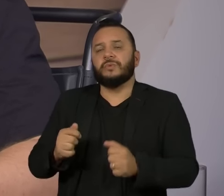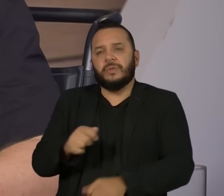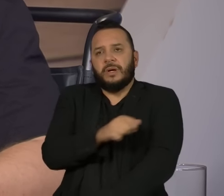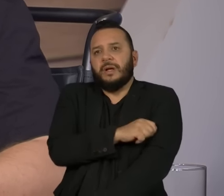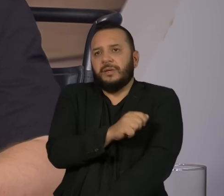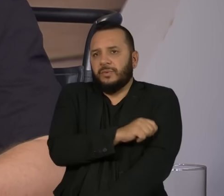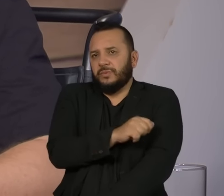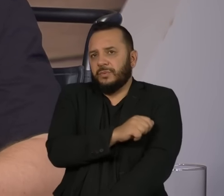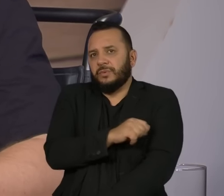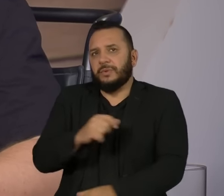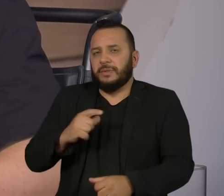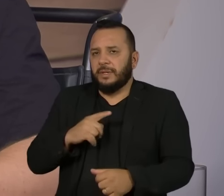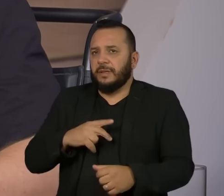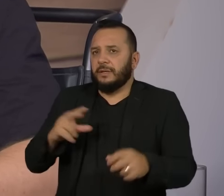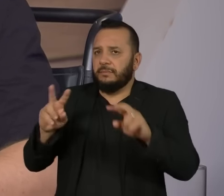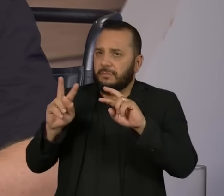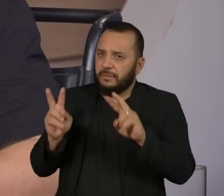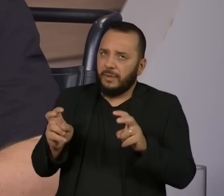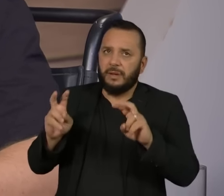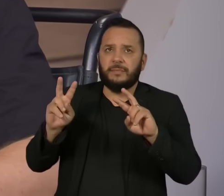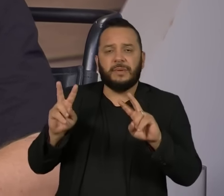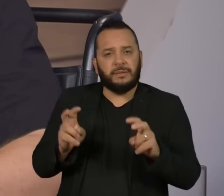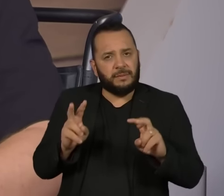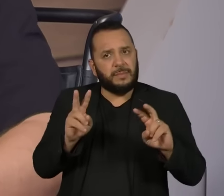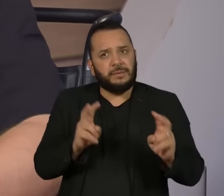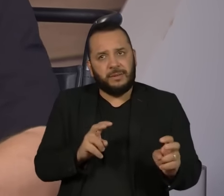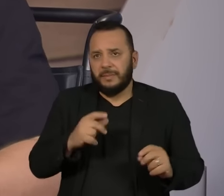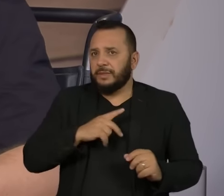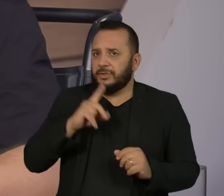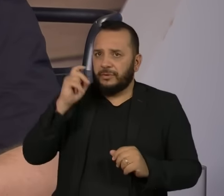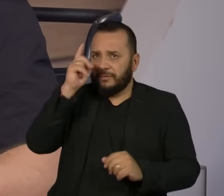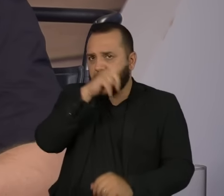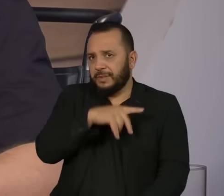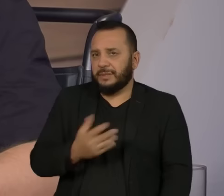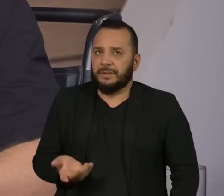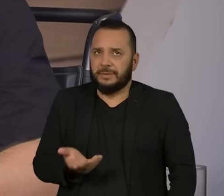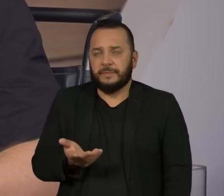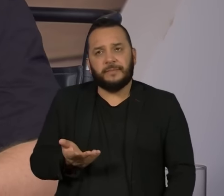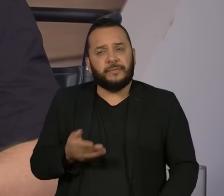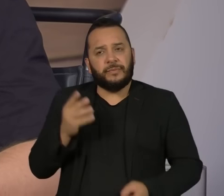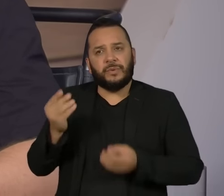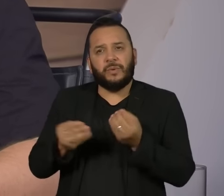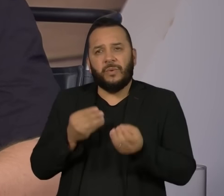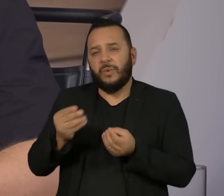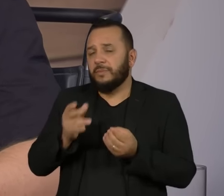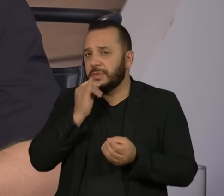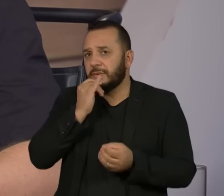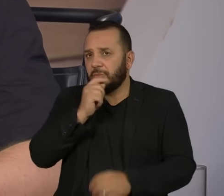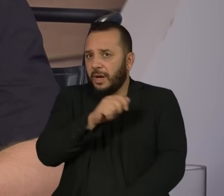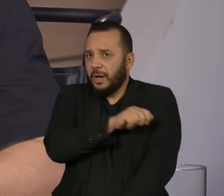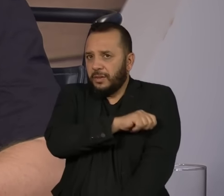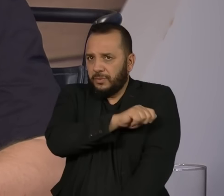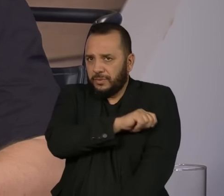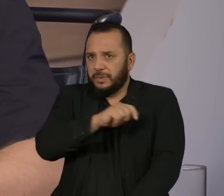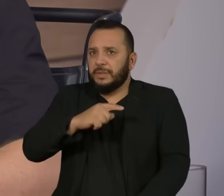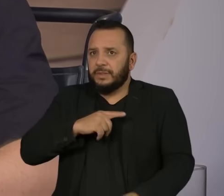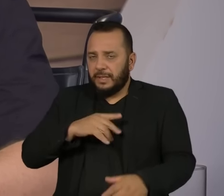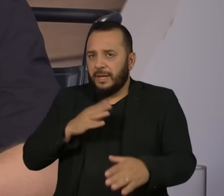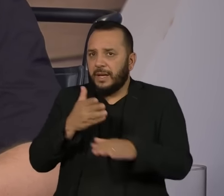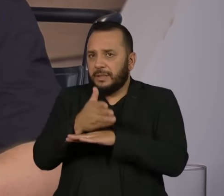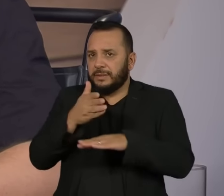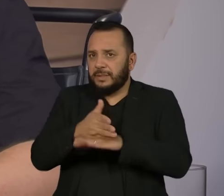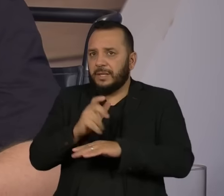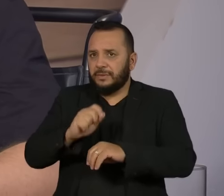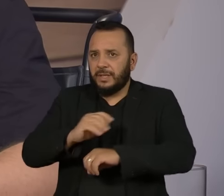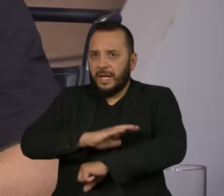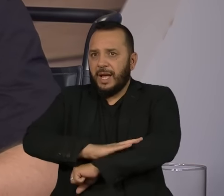muitas passagens que podem ser passagens difíceis. Ou seja, como os alunos terão acesso ao que é o racismo